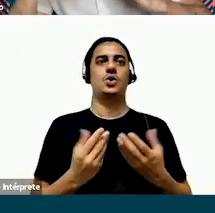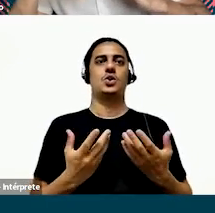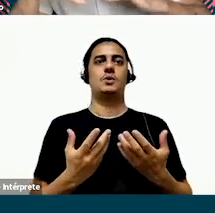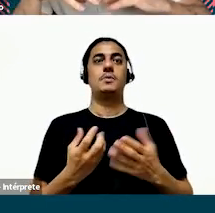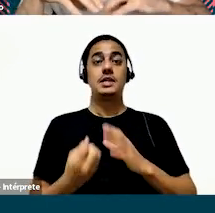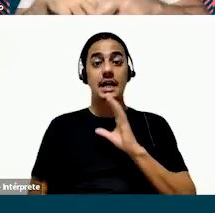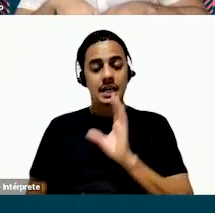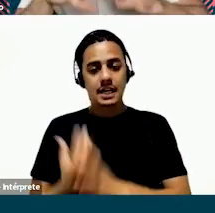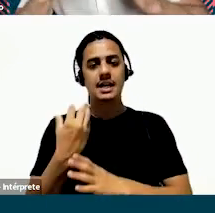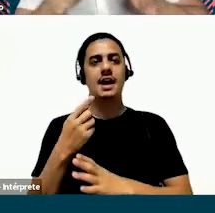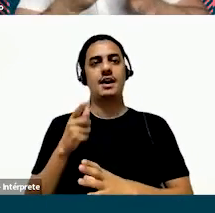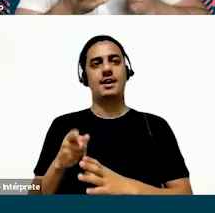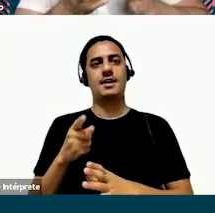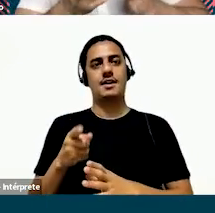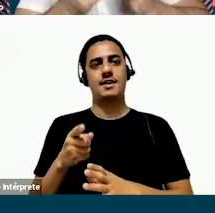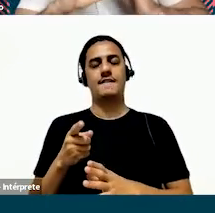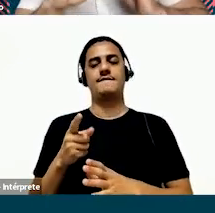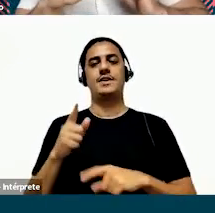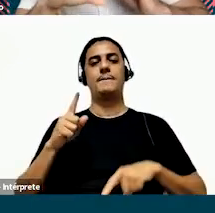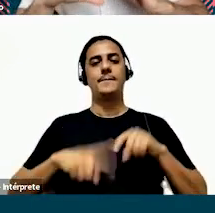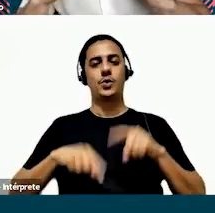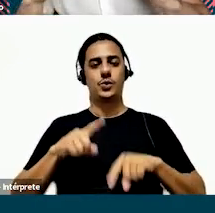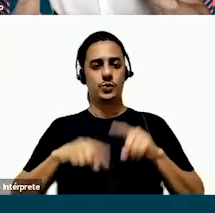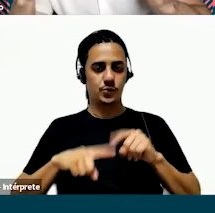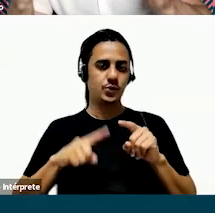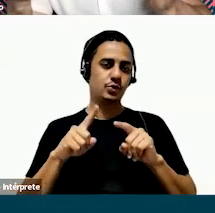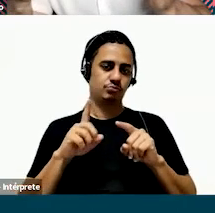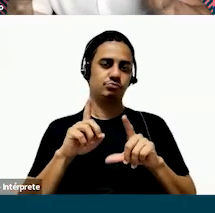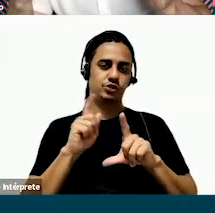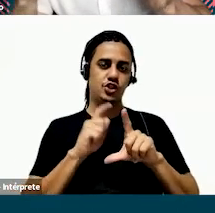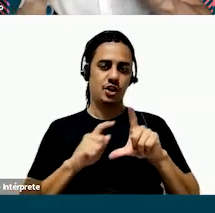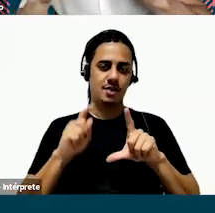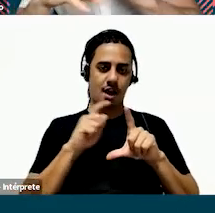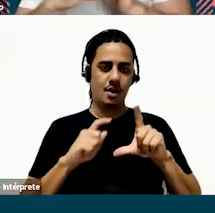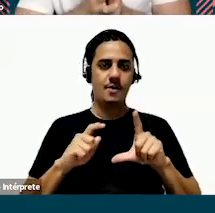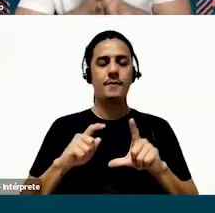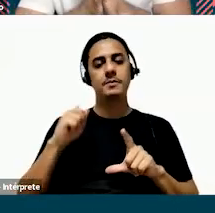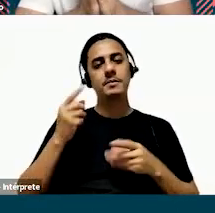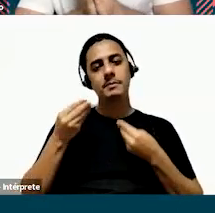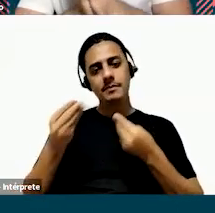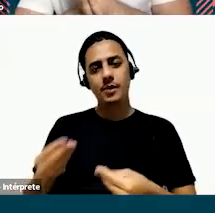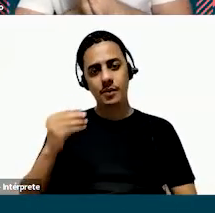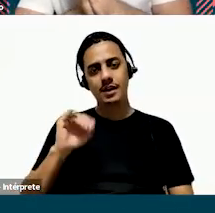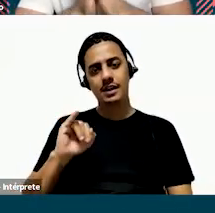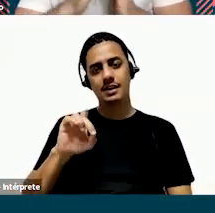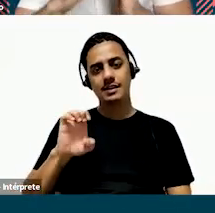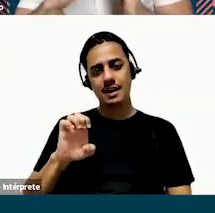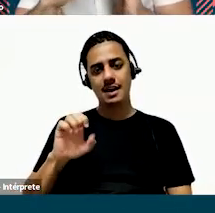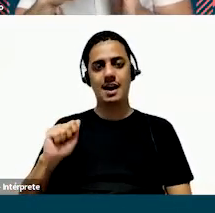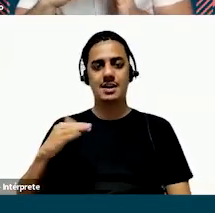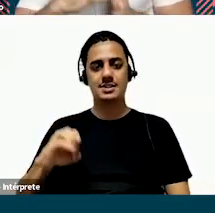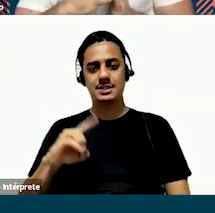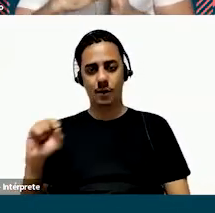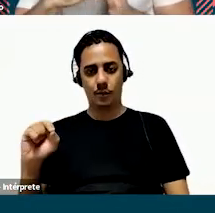aí, a partir disso, eles montaram a ideia de um produto digital, o Big Game, e levaram para o Ideação.